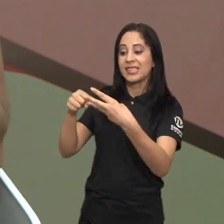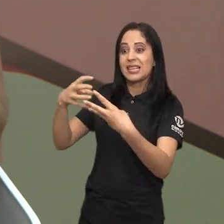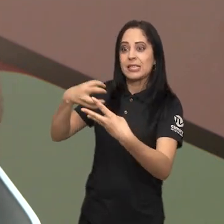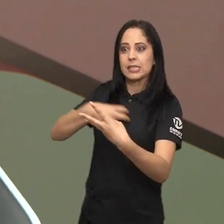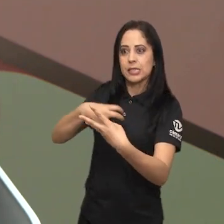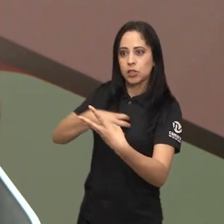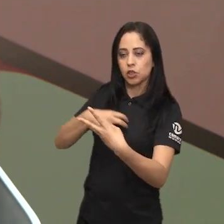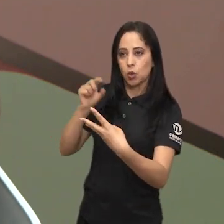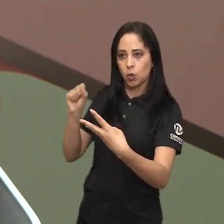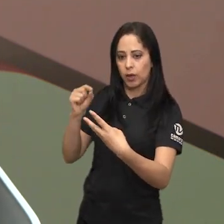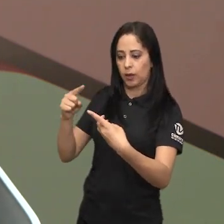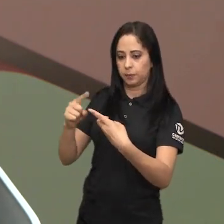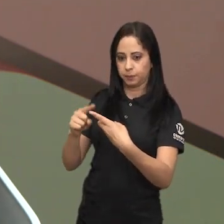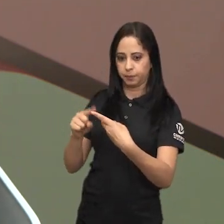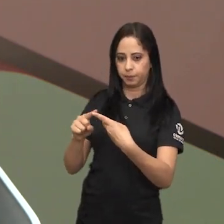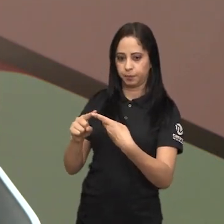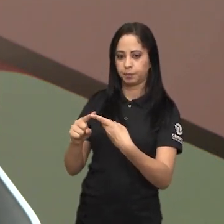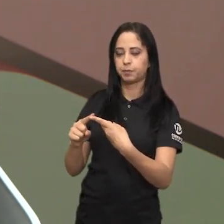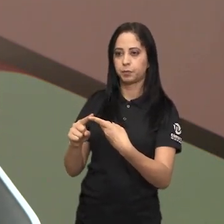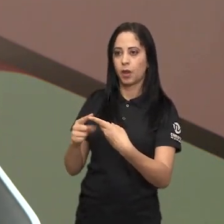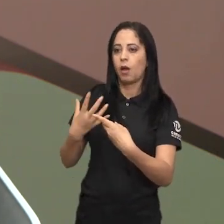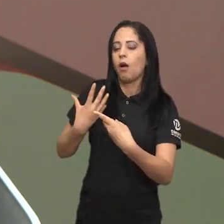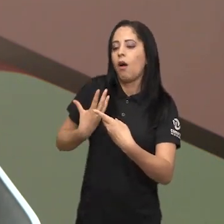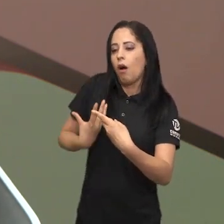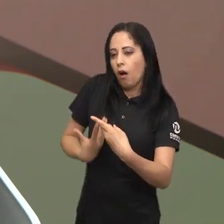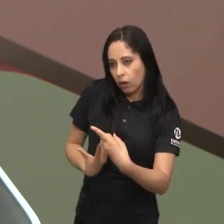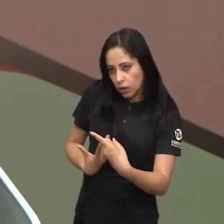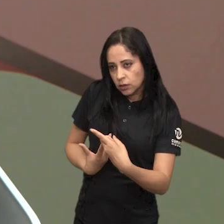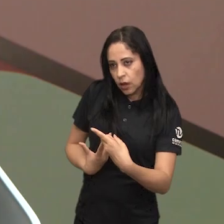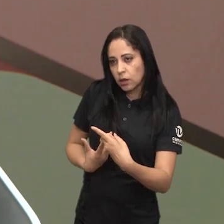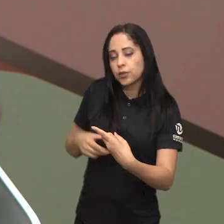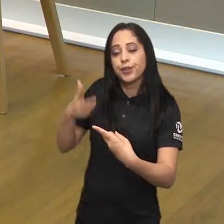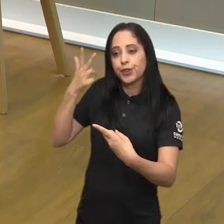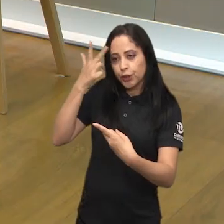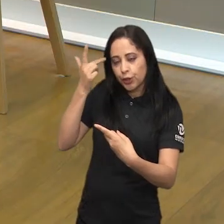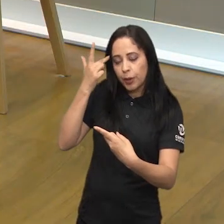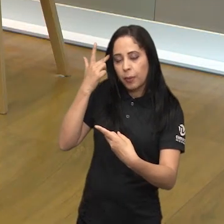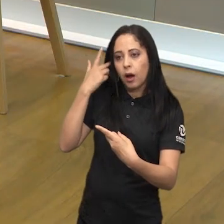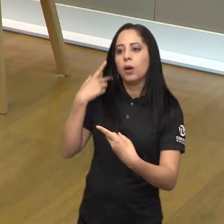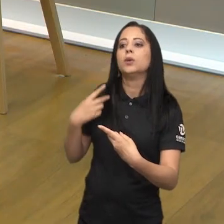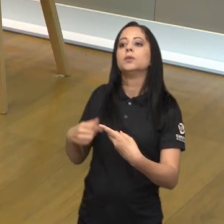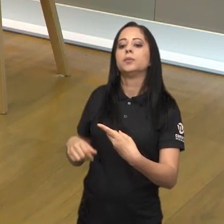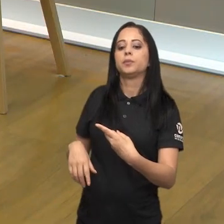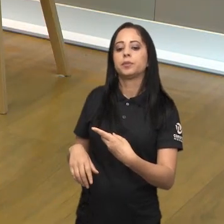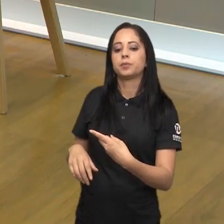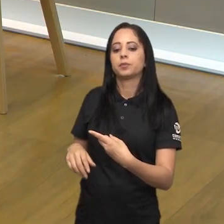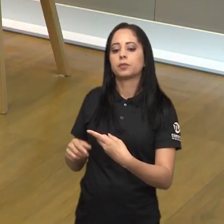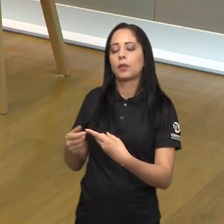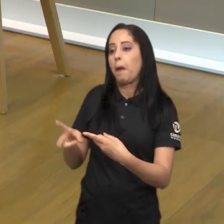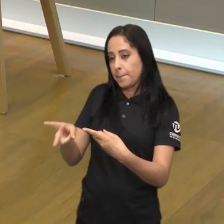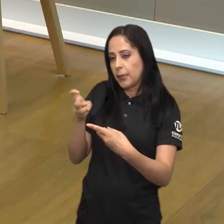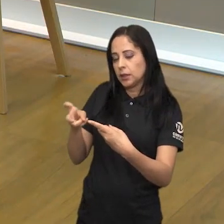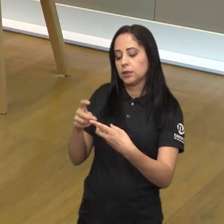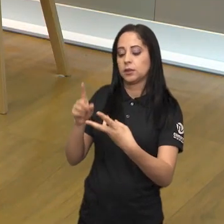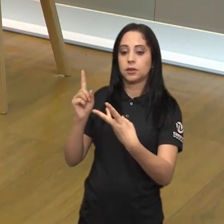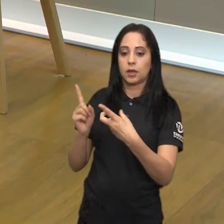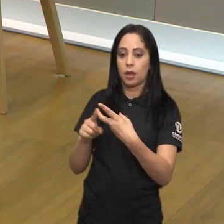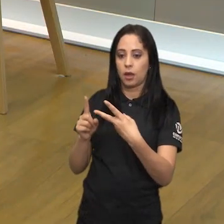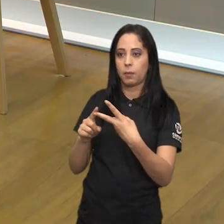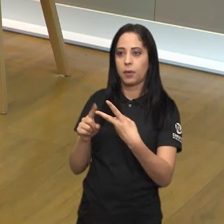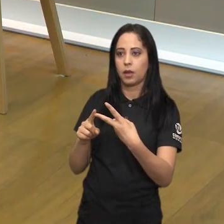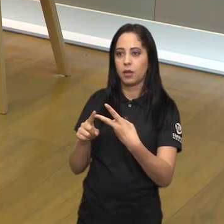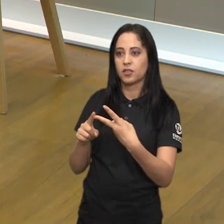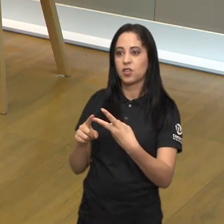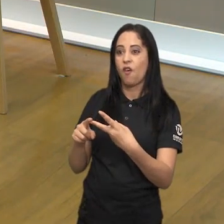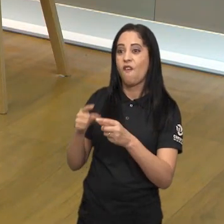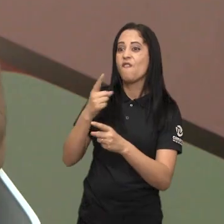cansaço e fadiga, né? Então, isso é o mais comum que a gente vê no consultório. Diminuição de libido e aumento de